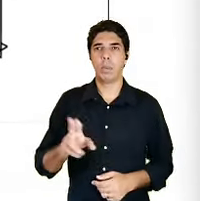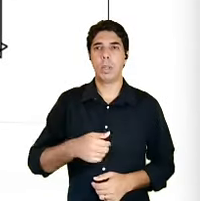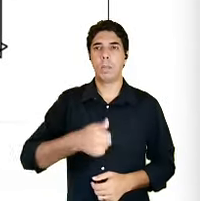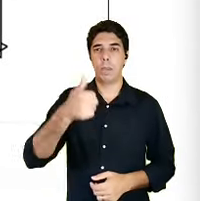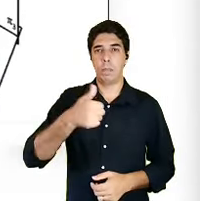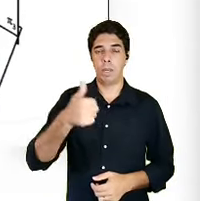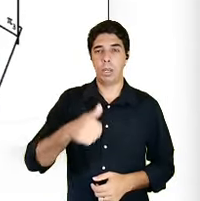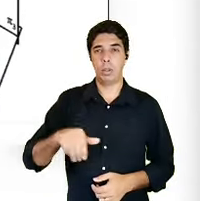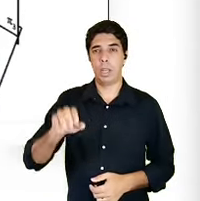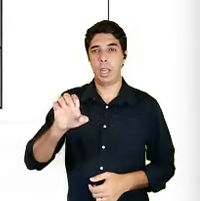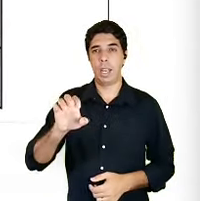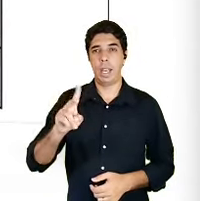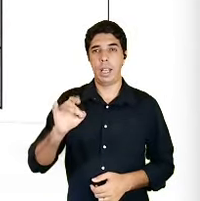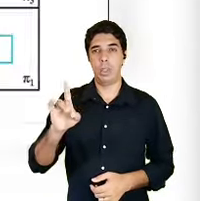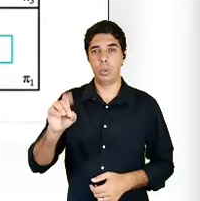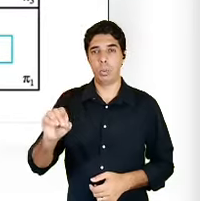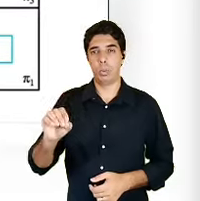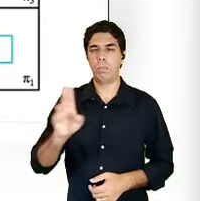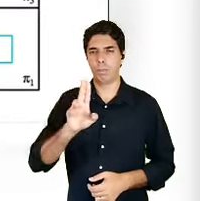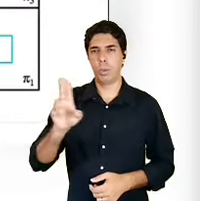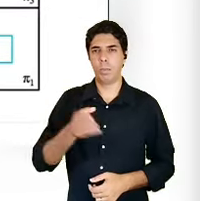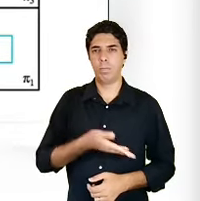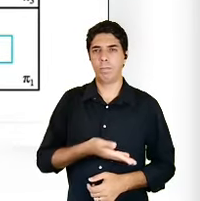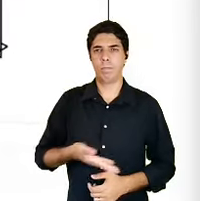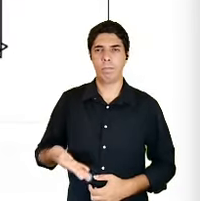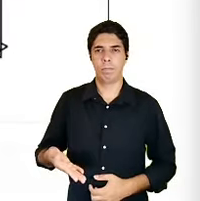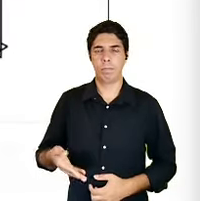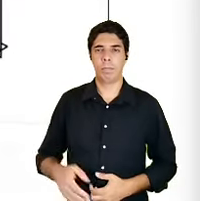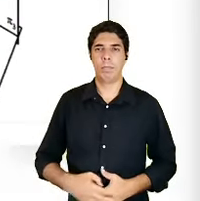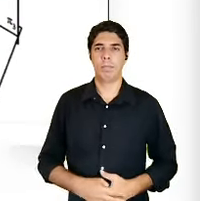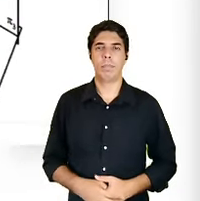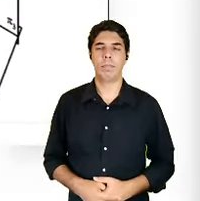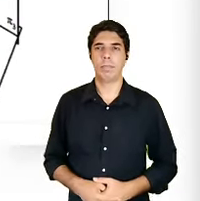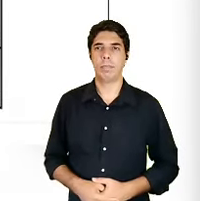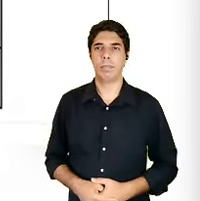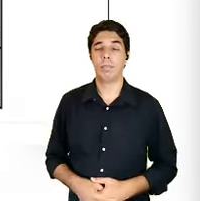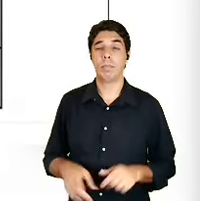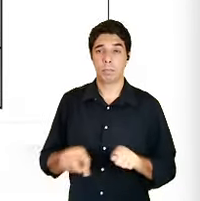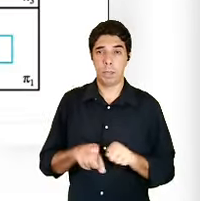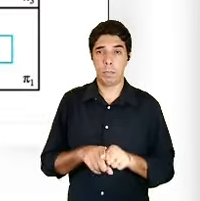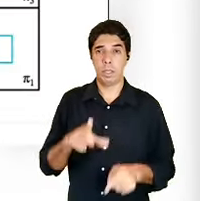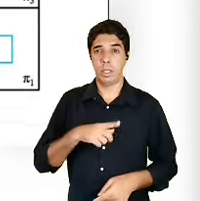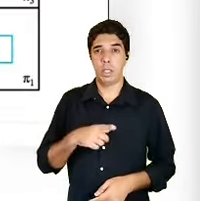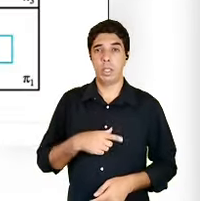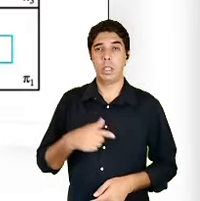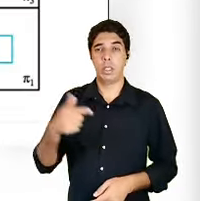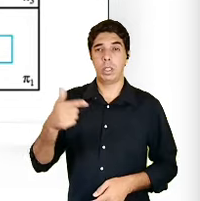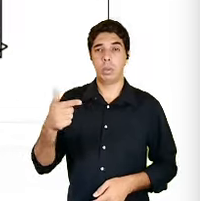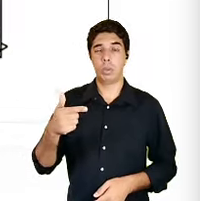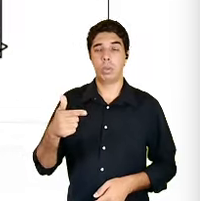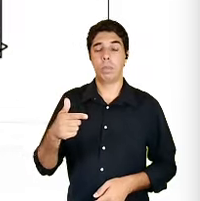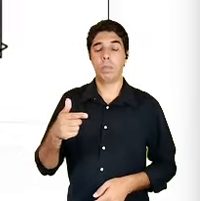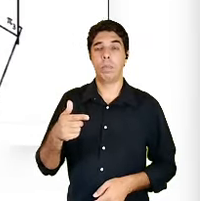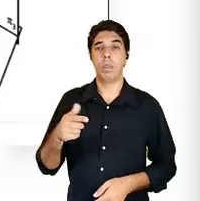primeiro diedro. Eu vou mostrar para vocês que esse é o que a gente usa mais aqui no Brasil, mas existe um segundo que é chamado sistema de projeção do